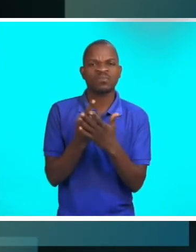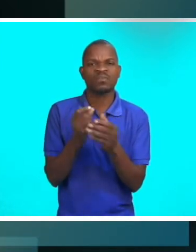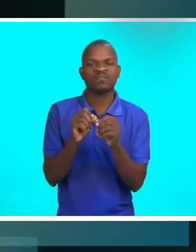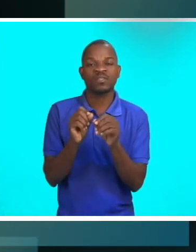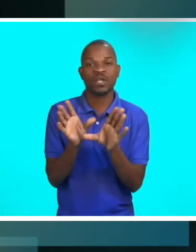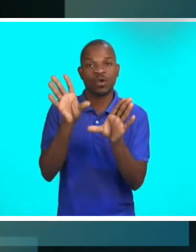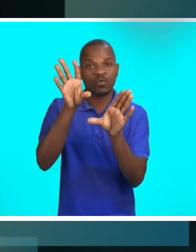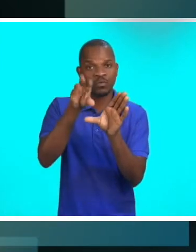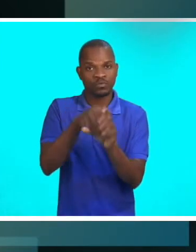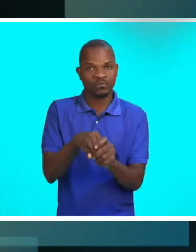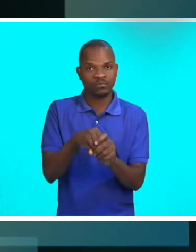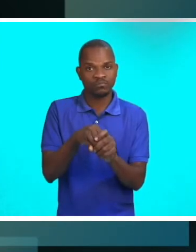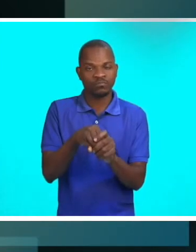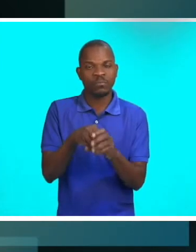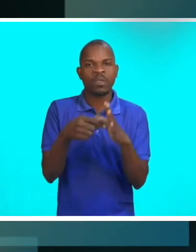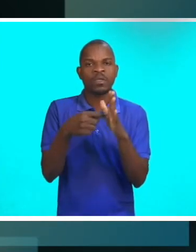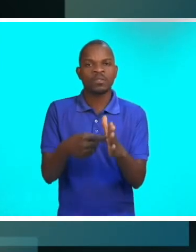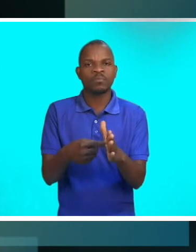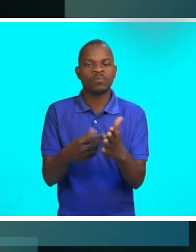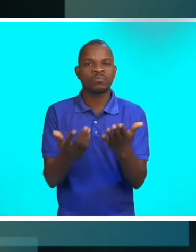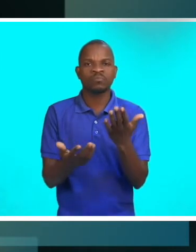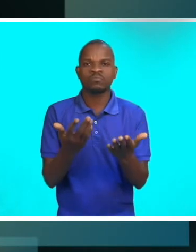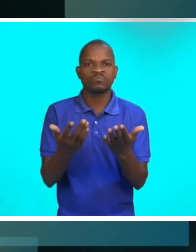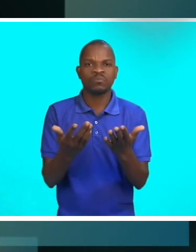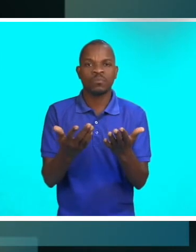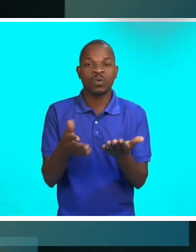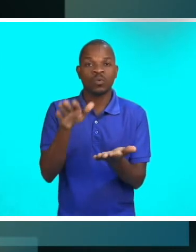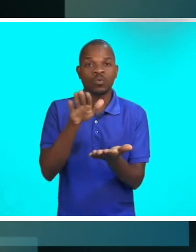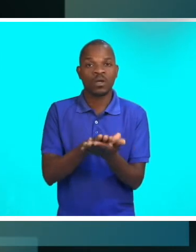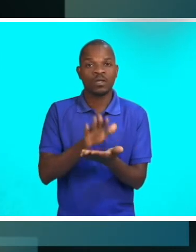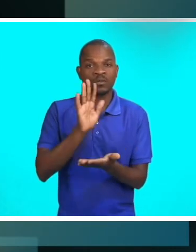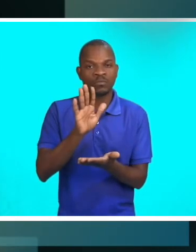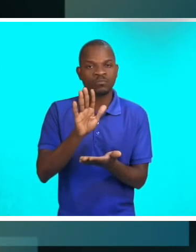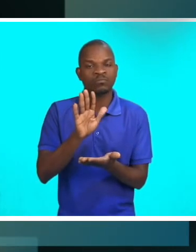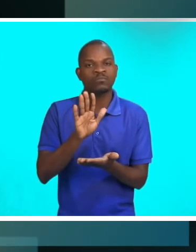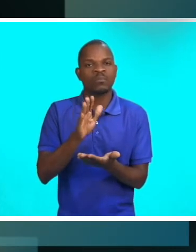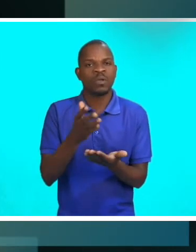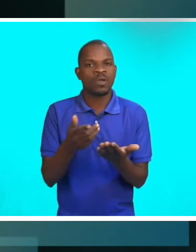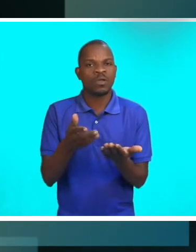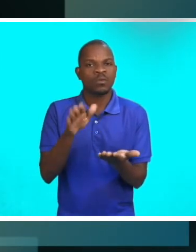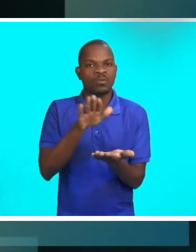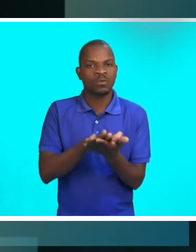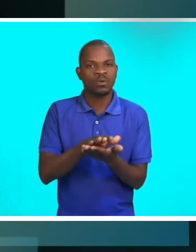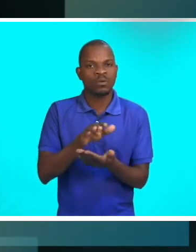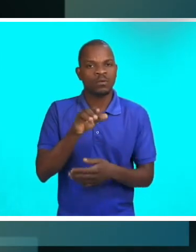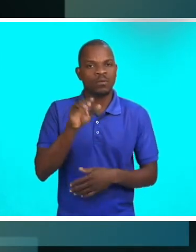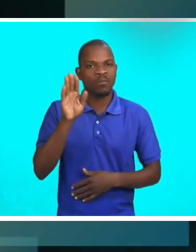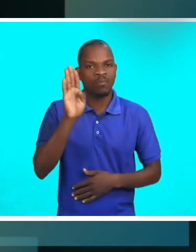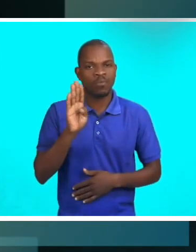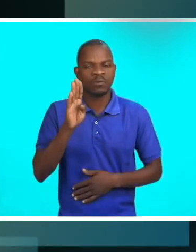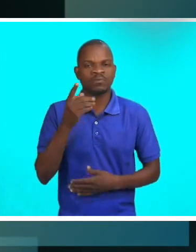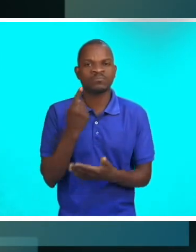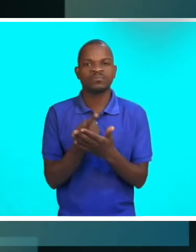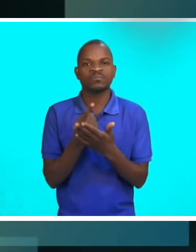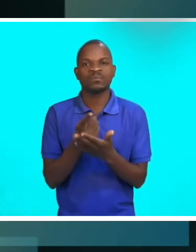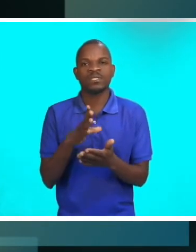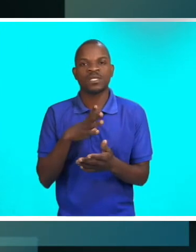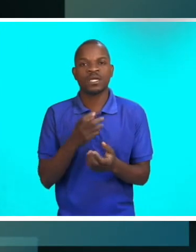Ou seja, mesmo não sendo espetáculos, não ter o centro, menos aqui de Boane, ter algumas atividades